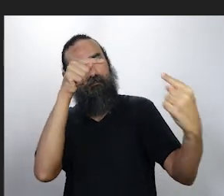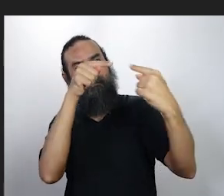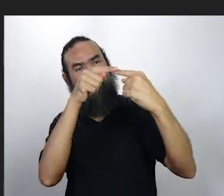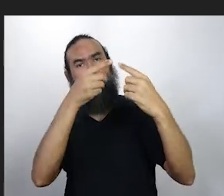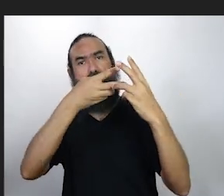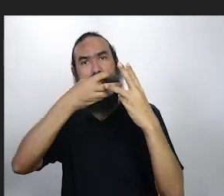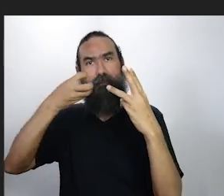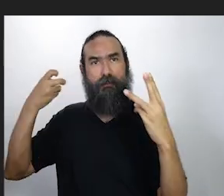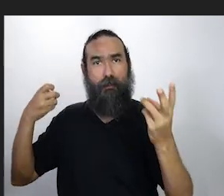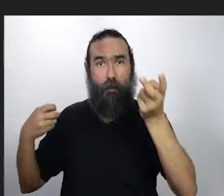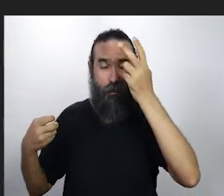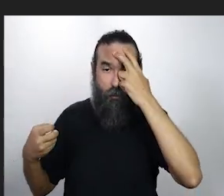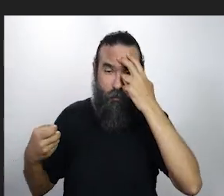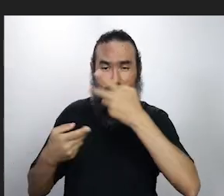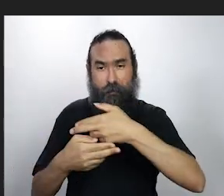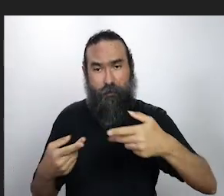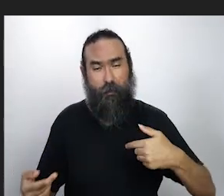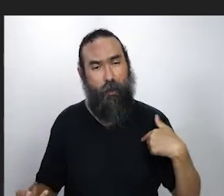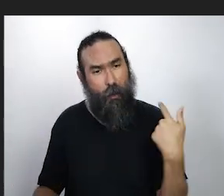cidade.